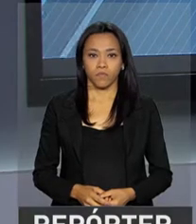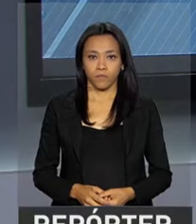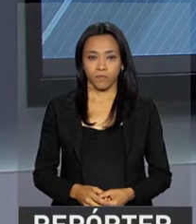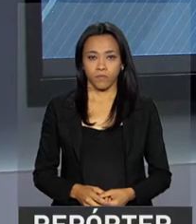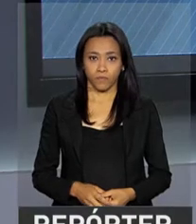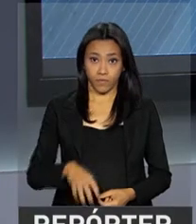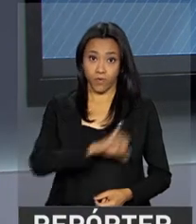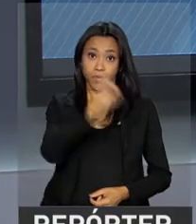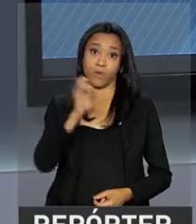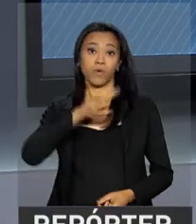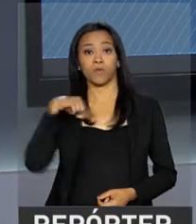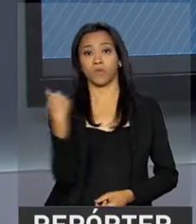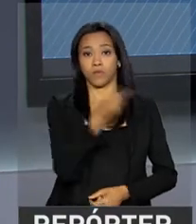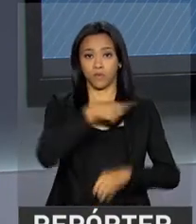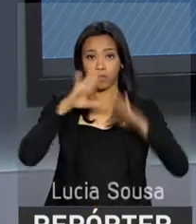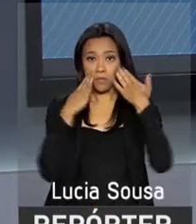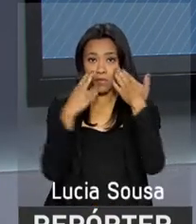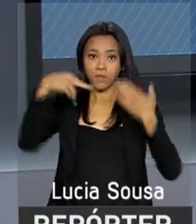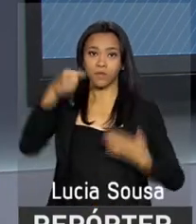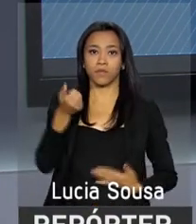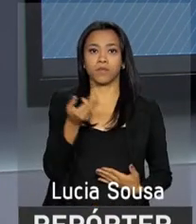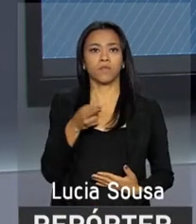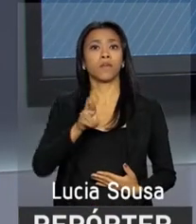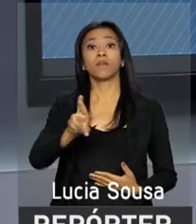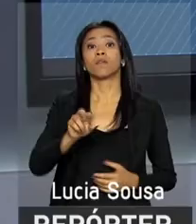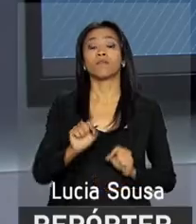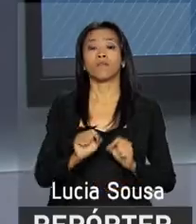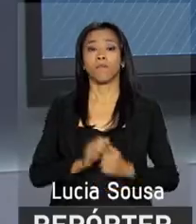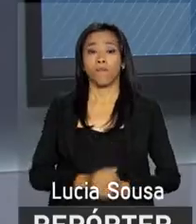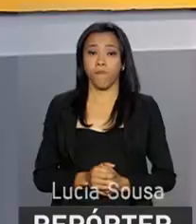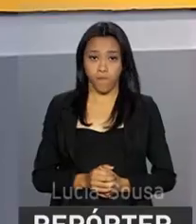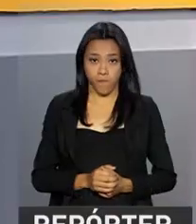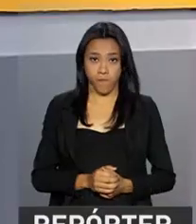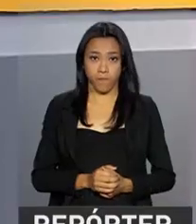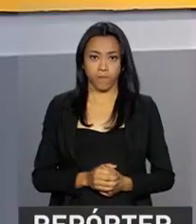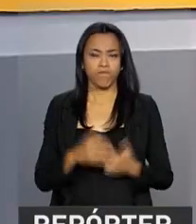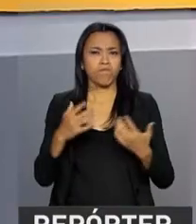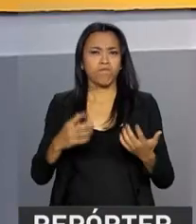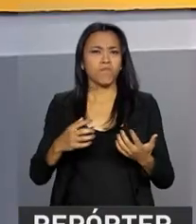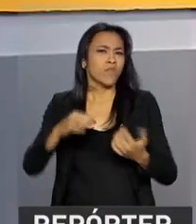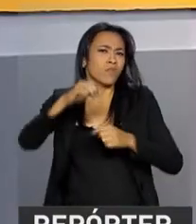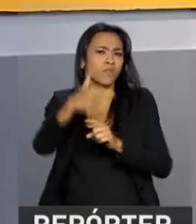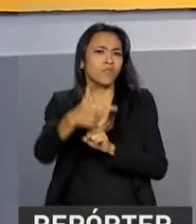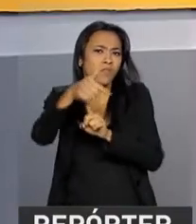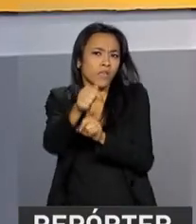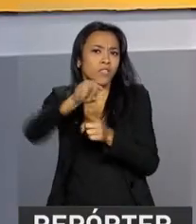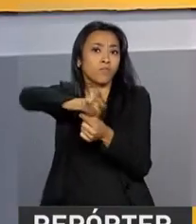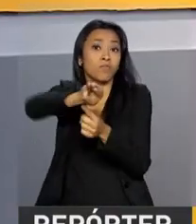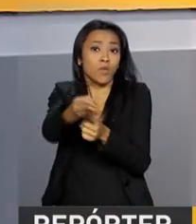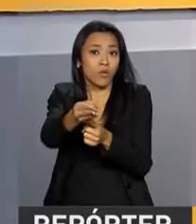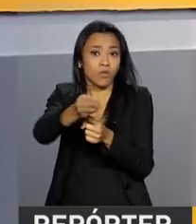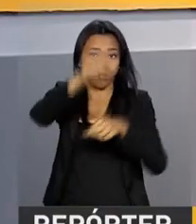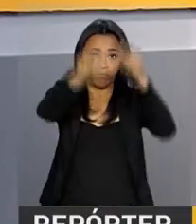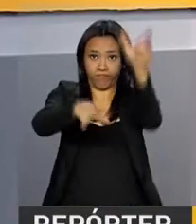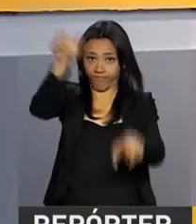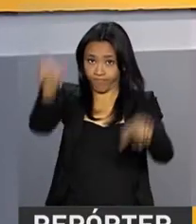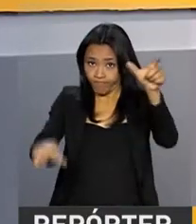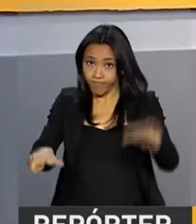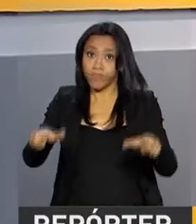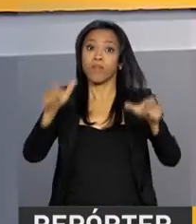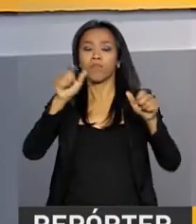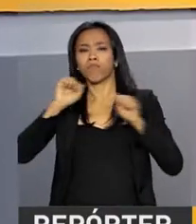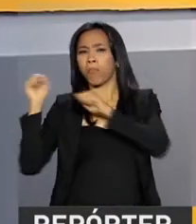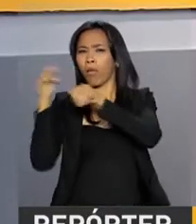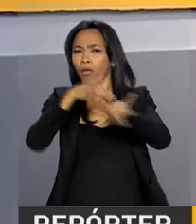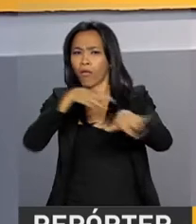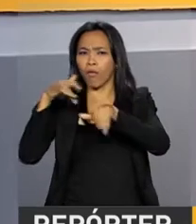olá estamos de volta com o repórter nbr cerca de 27 milhões de pessoas passam